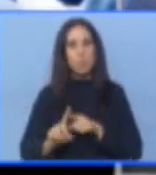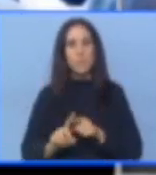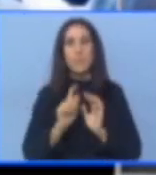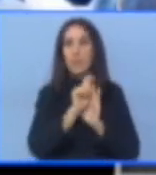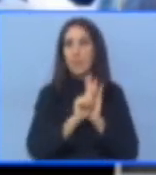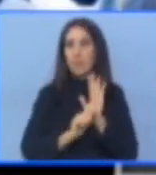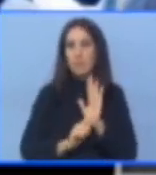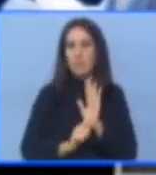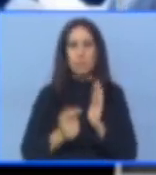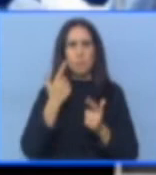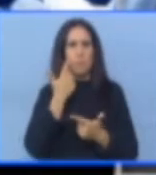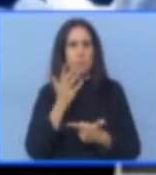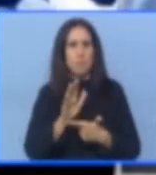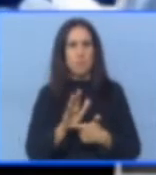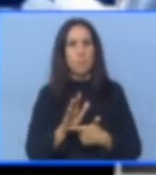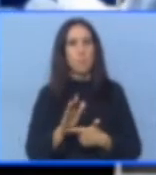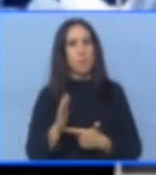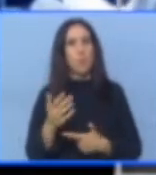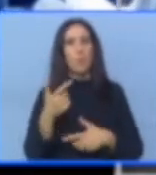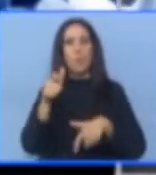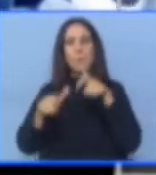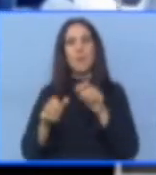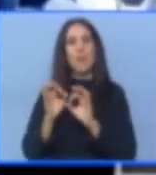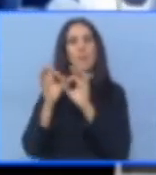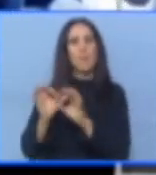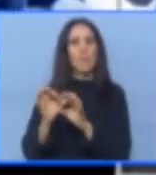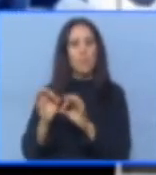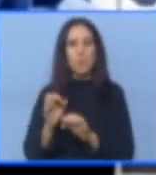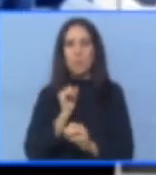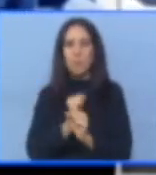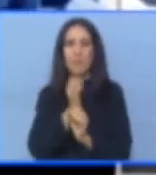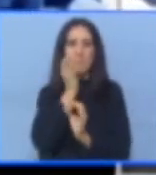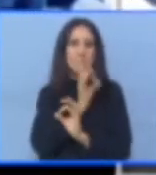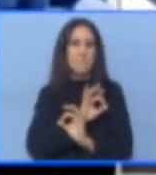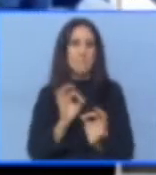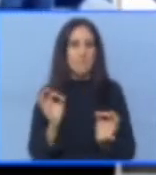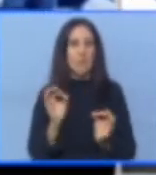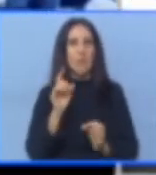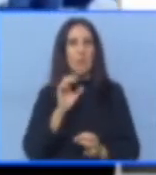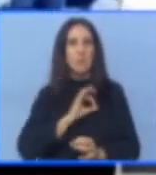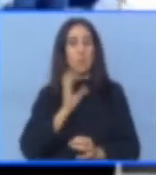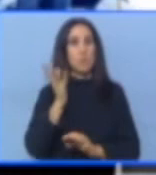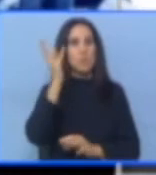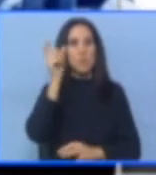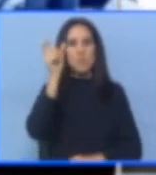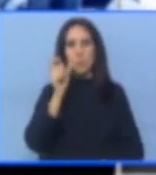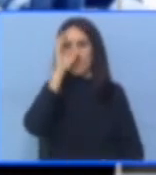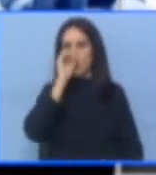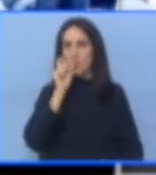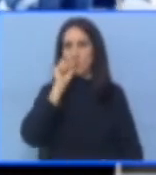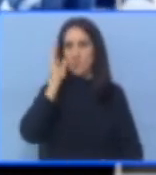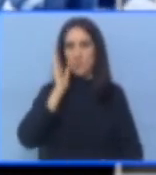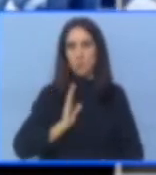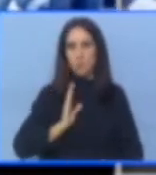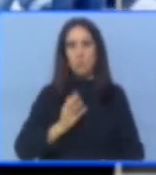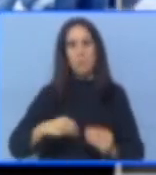ética, que, por exemplo, a intervenção humanitária, um excelente trabalho de Sua Excelência o Ministro da Defesa Nacional, e tem outros de